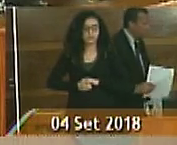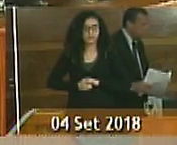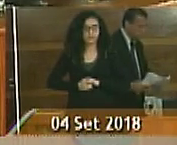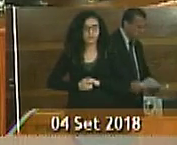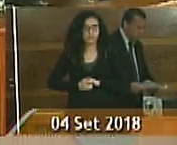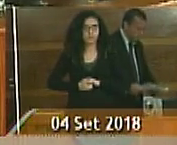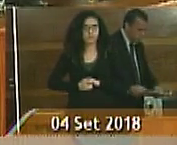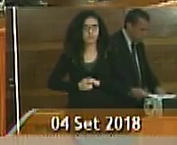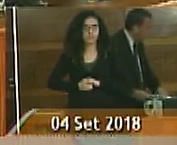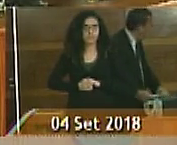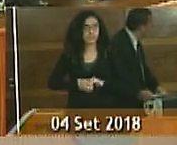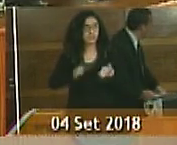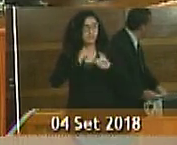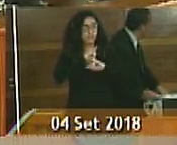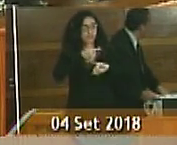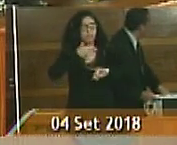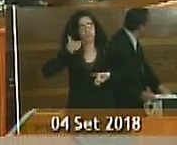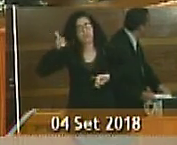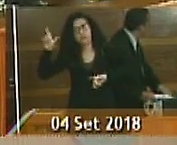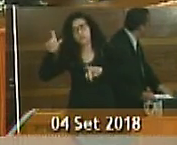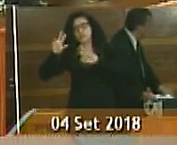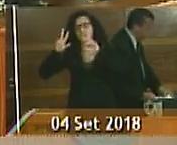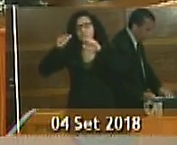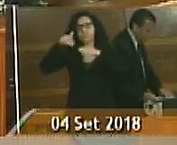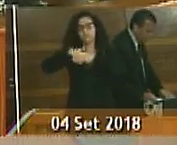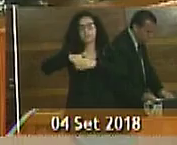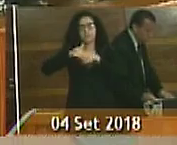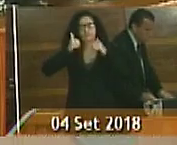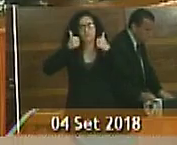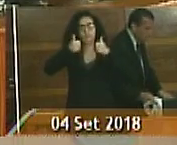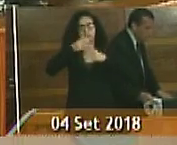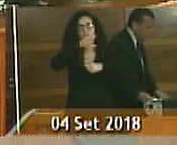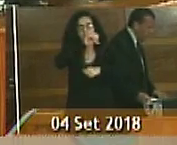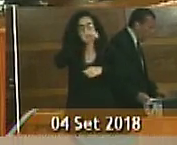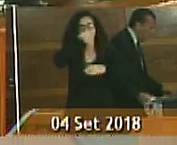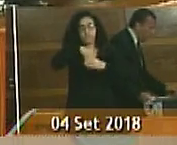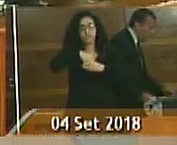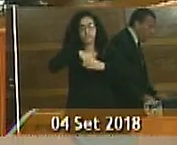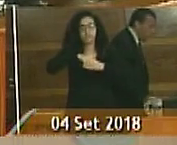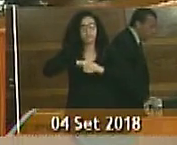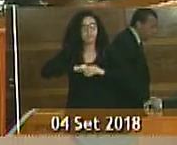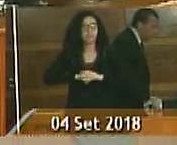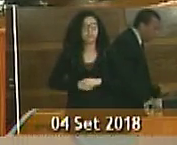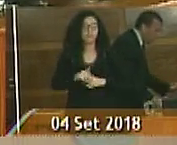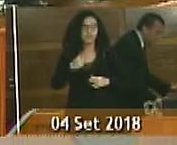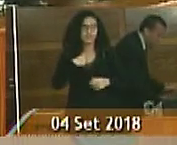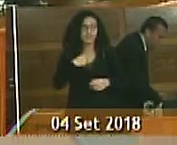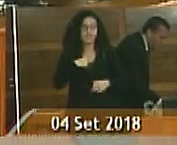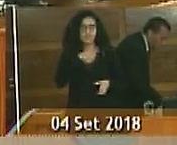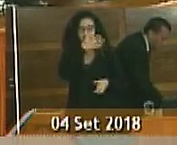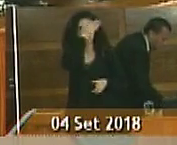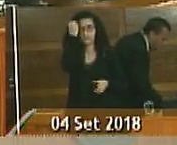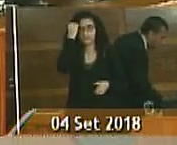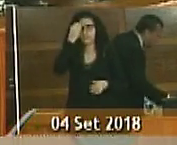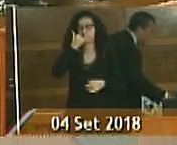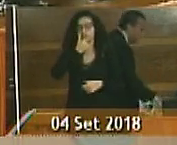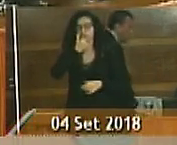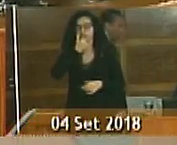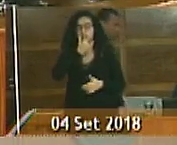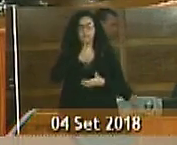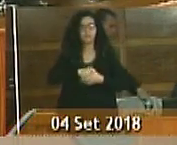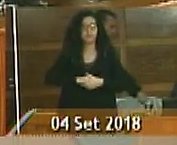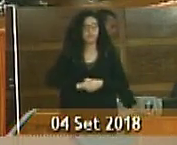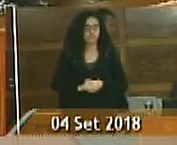Eu vou dar o resultado da outra votação, que foi aprovado por 9 votos. Engolei barriga aqui.